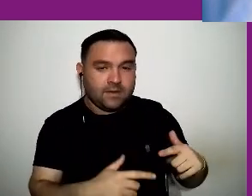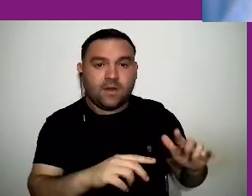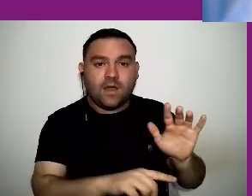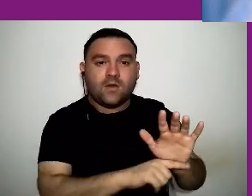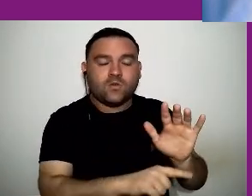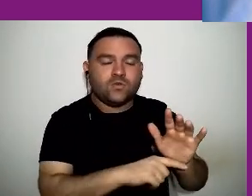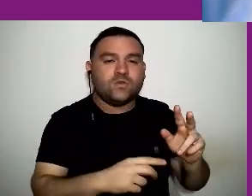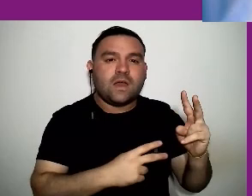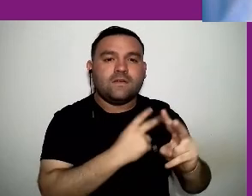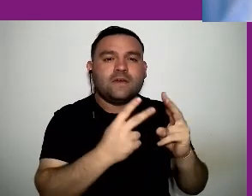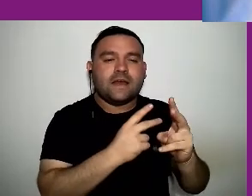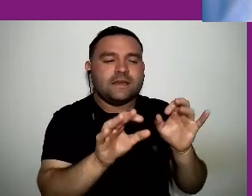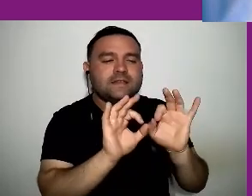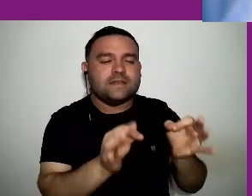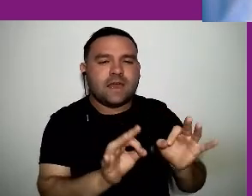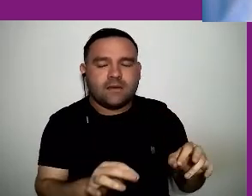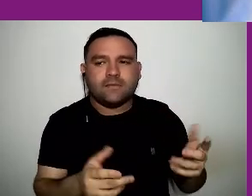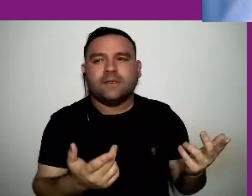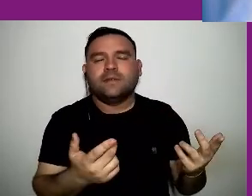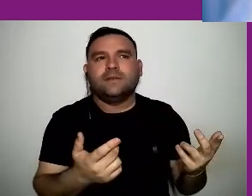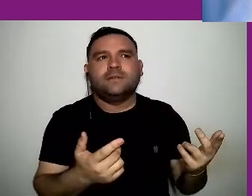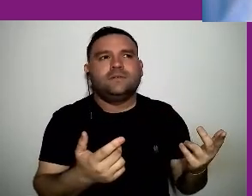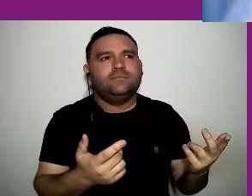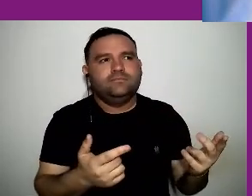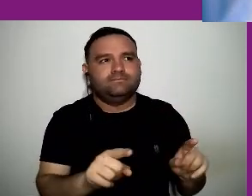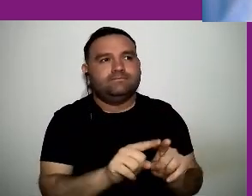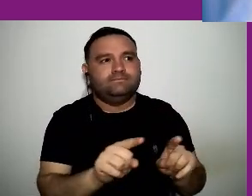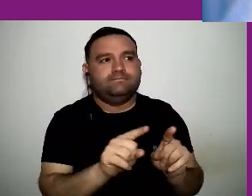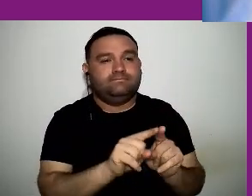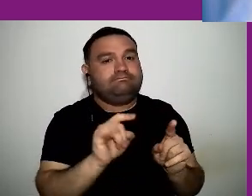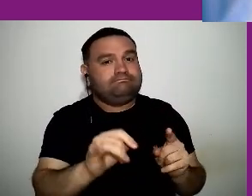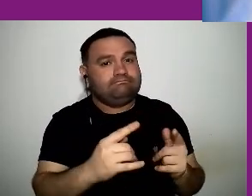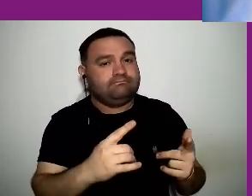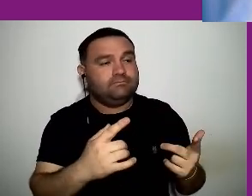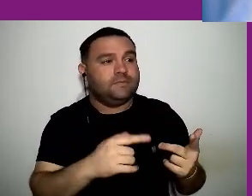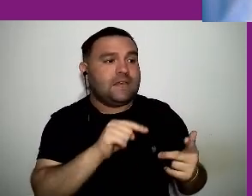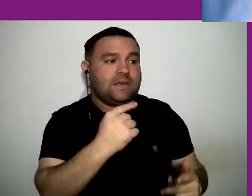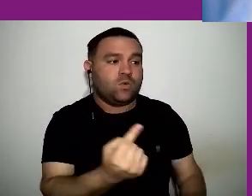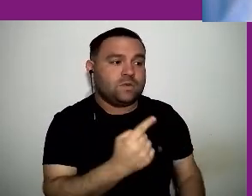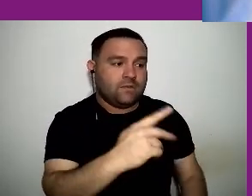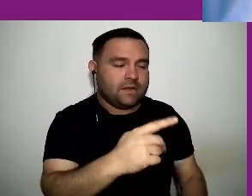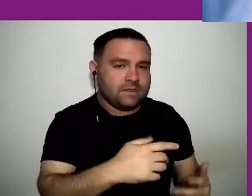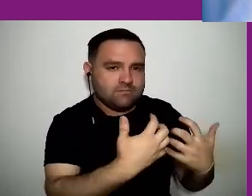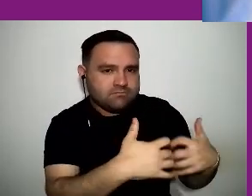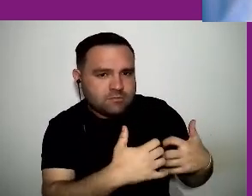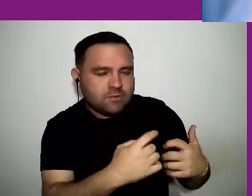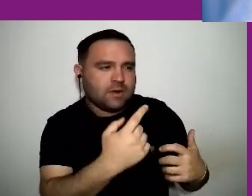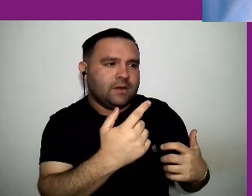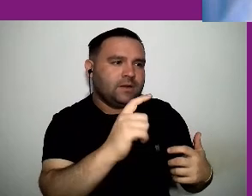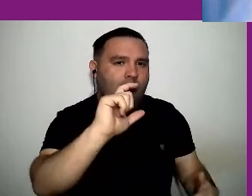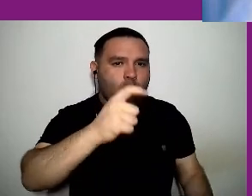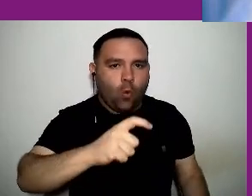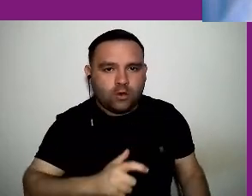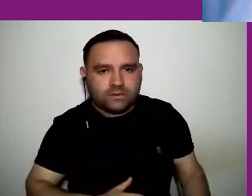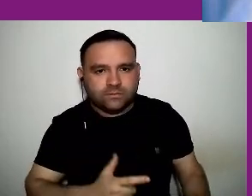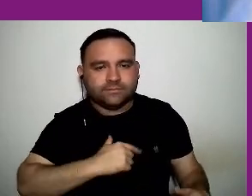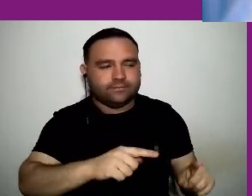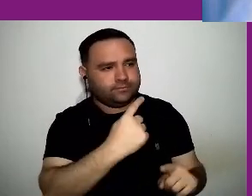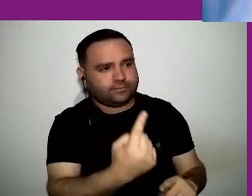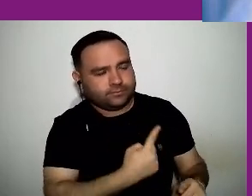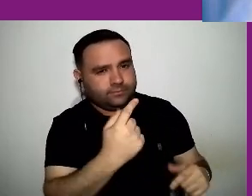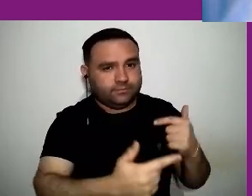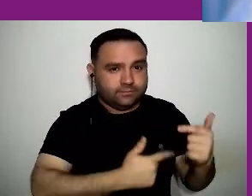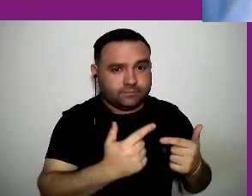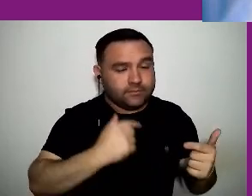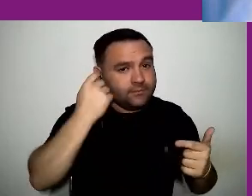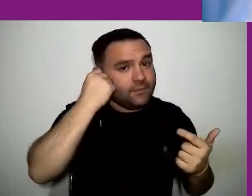ventilação mecânica mais simples, se o algoritmo faz o trabalho, a ventilação automática faz o trabalho, nós vamos nos